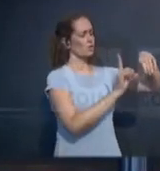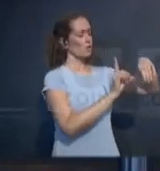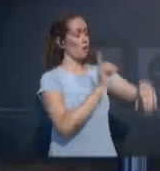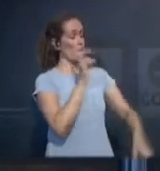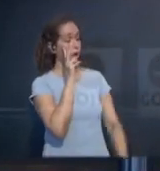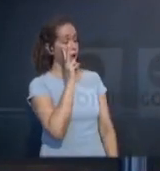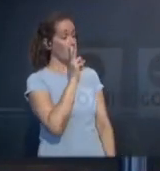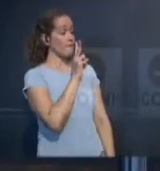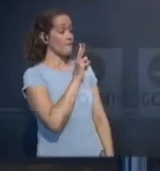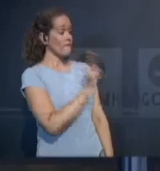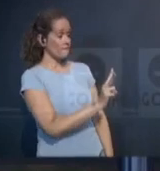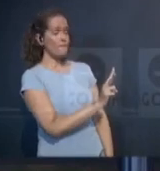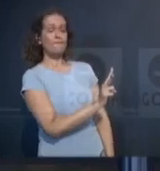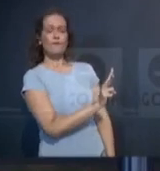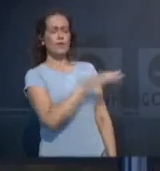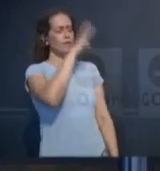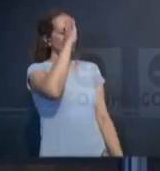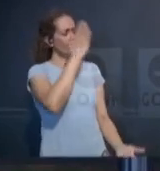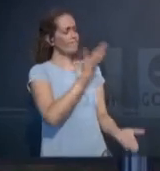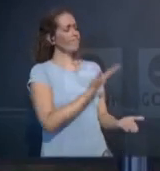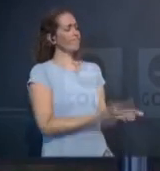creu.